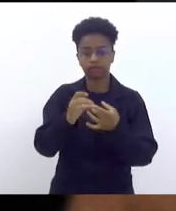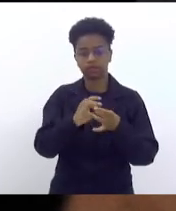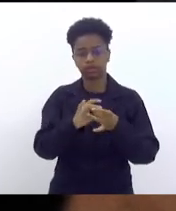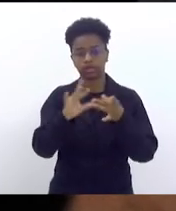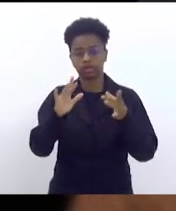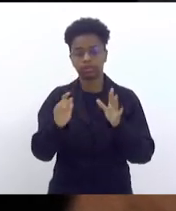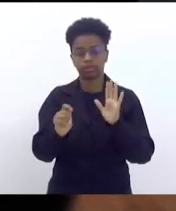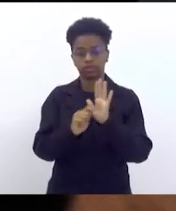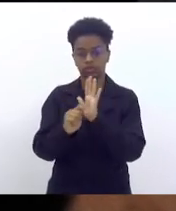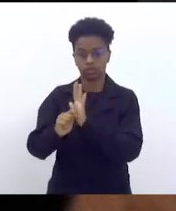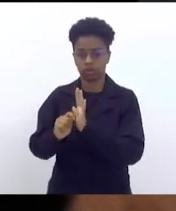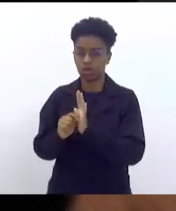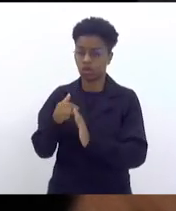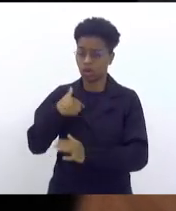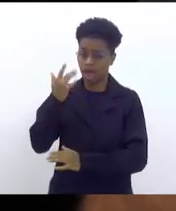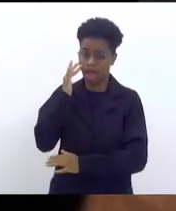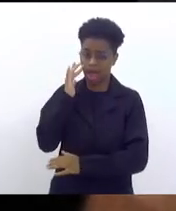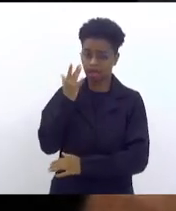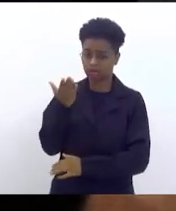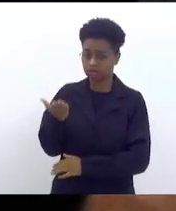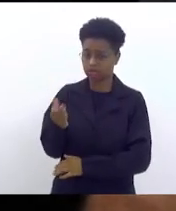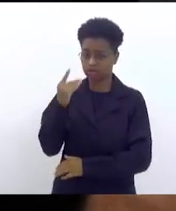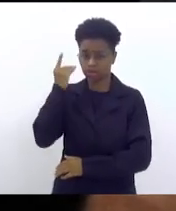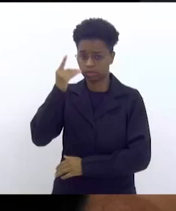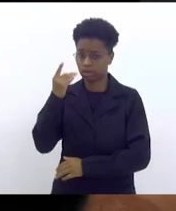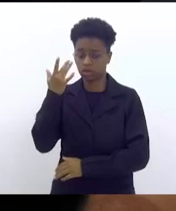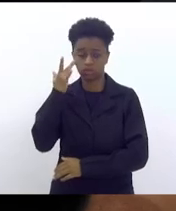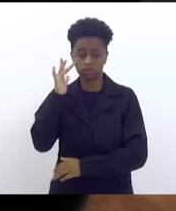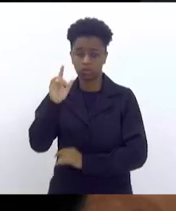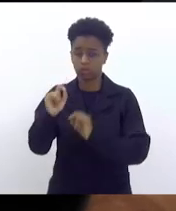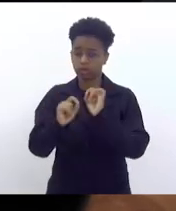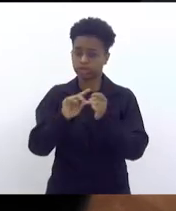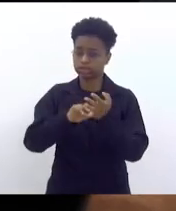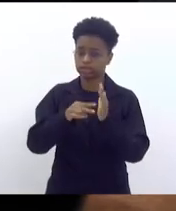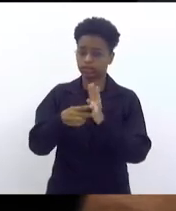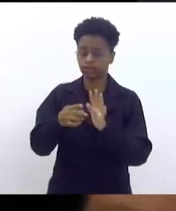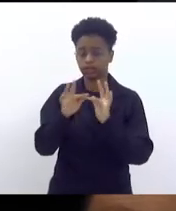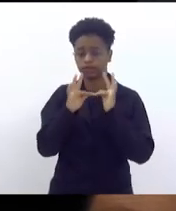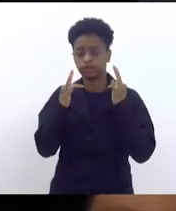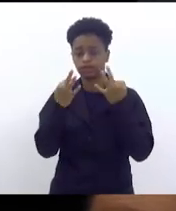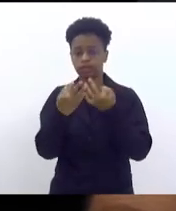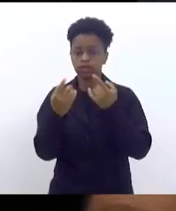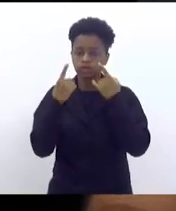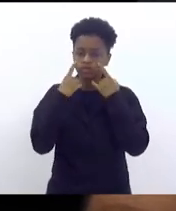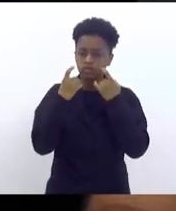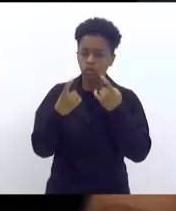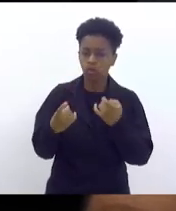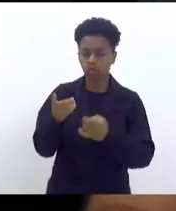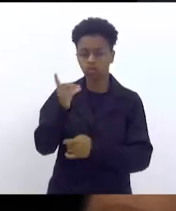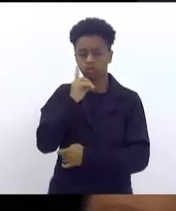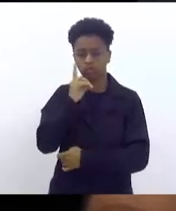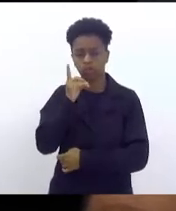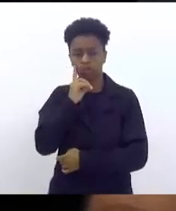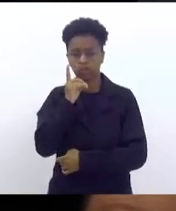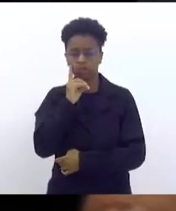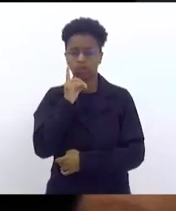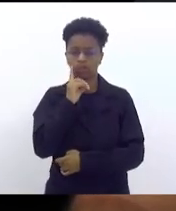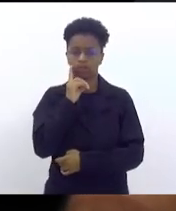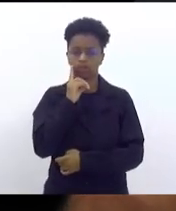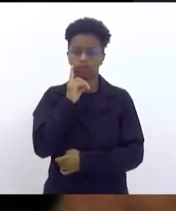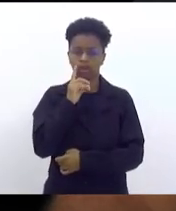eu acho que esse deputado ele não sabe o que que é uma mãe um pai chorando dia e noite vendo o seu filho